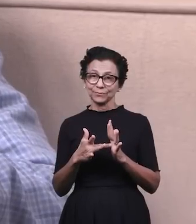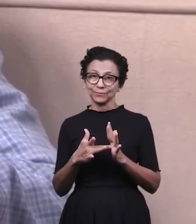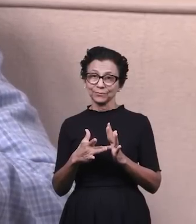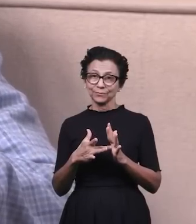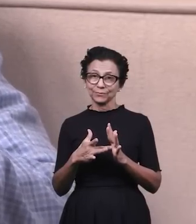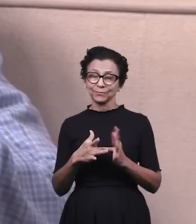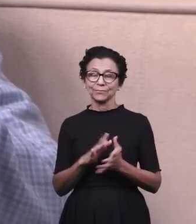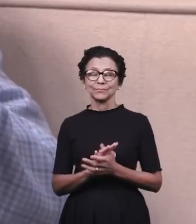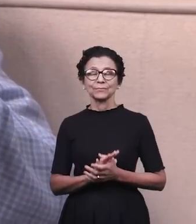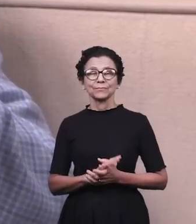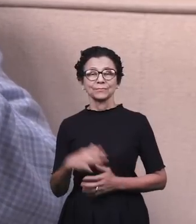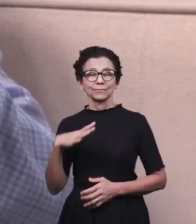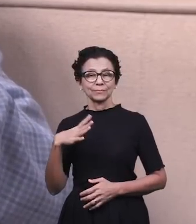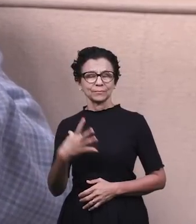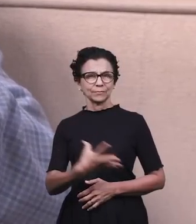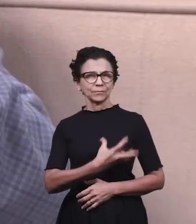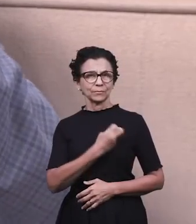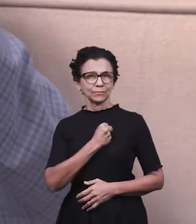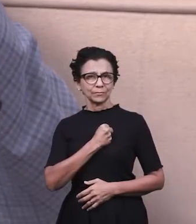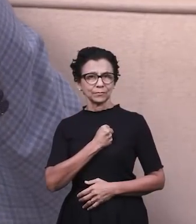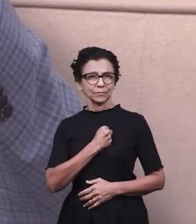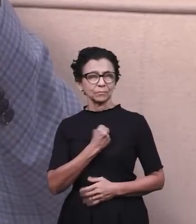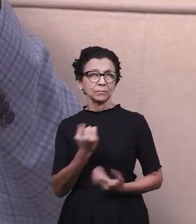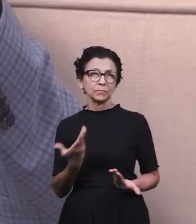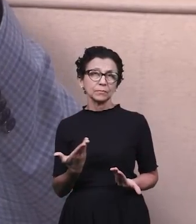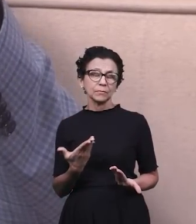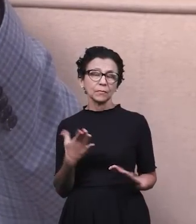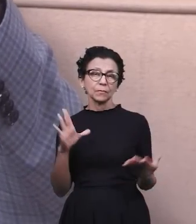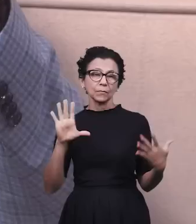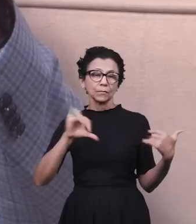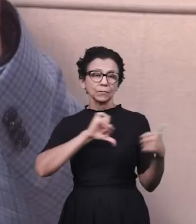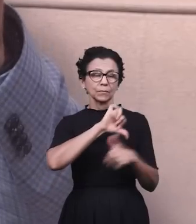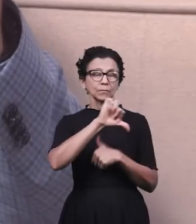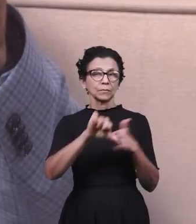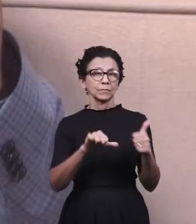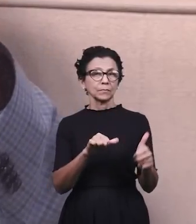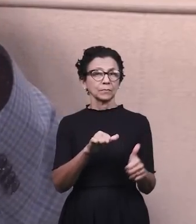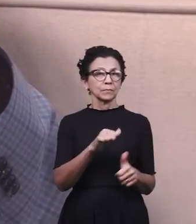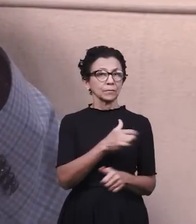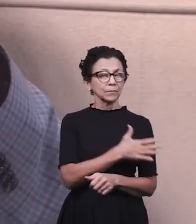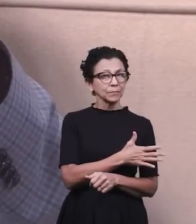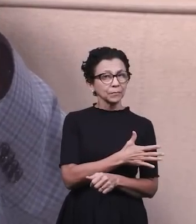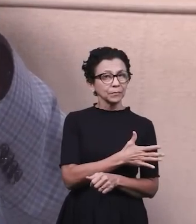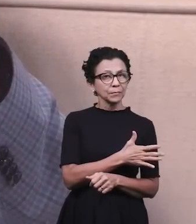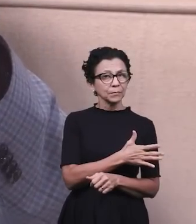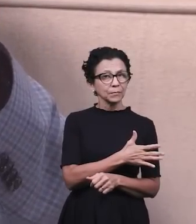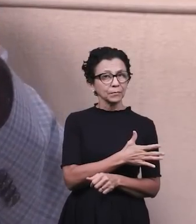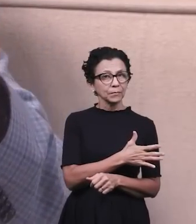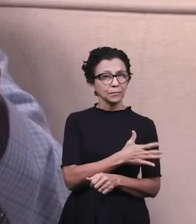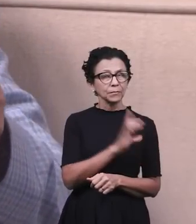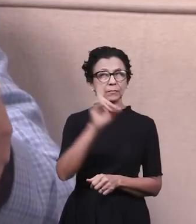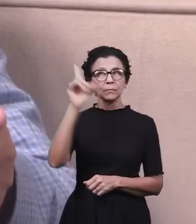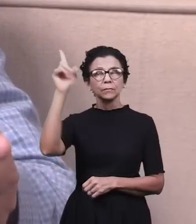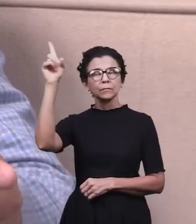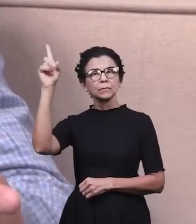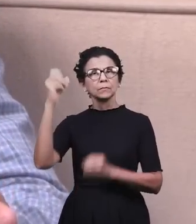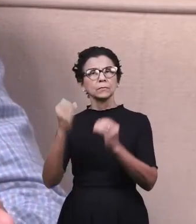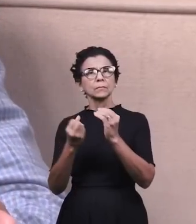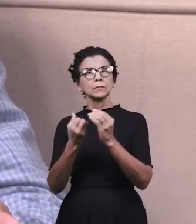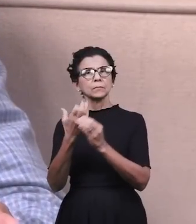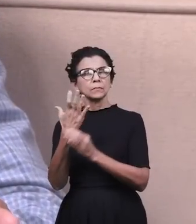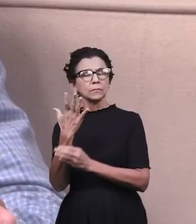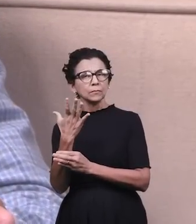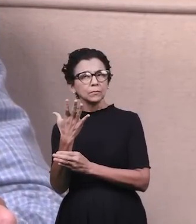A salvação é um projeto de vida que Deus estabeleceu, criou e colocou à disposição do